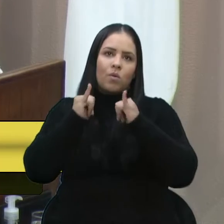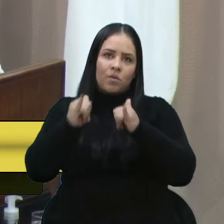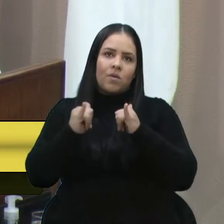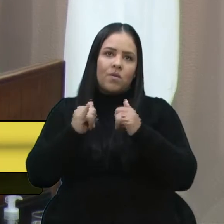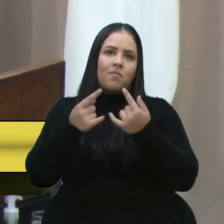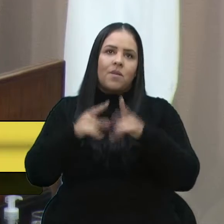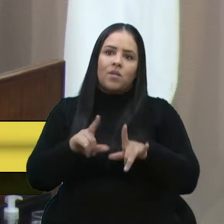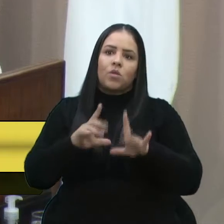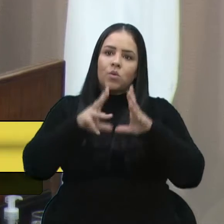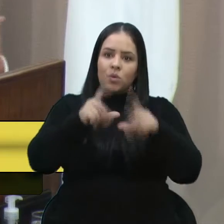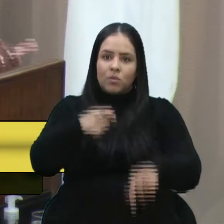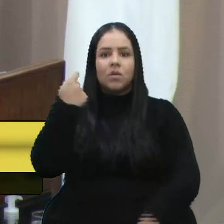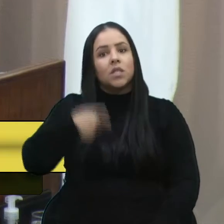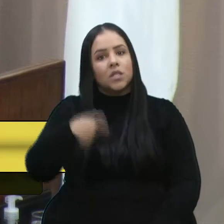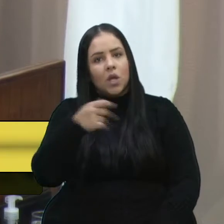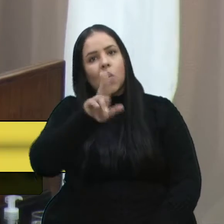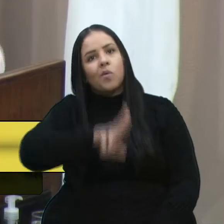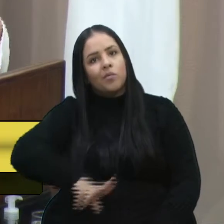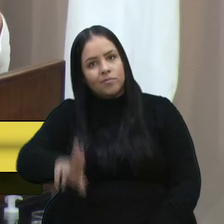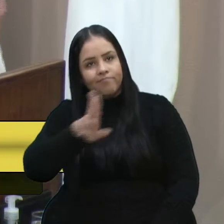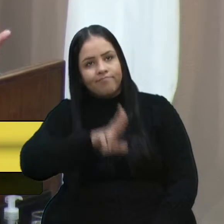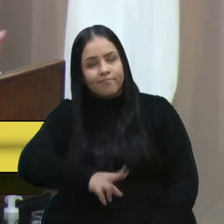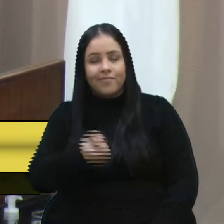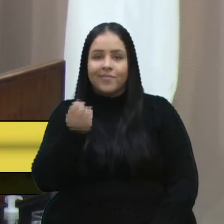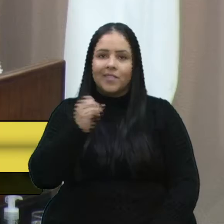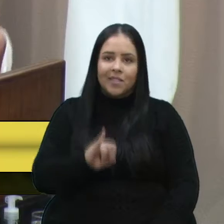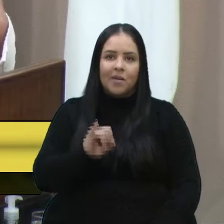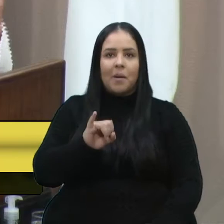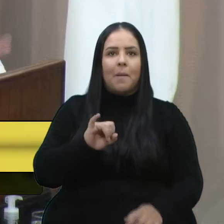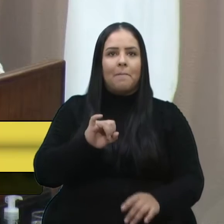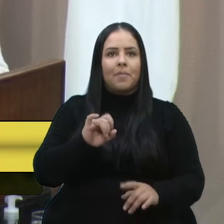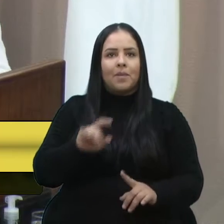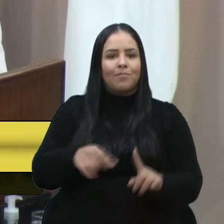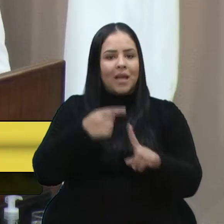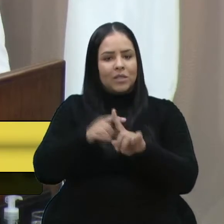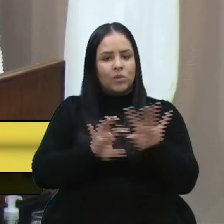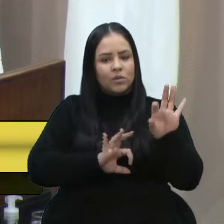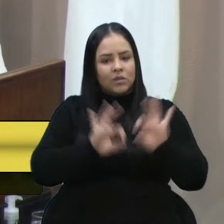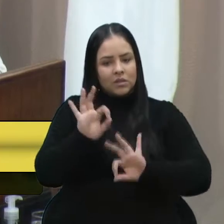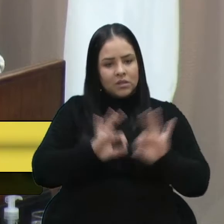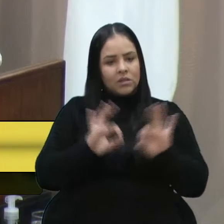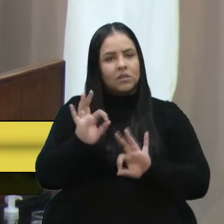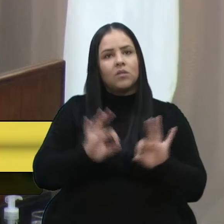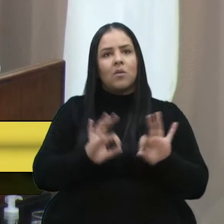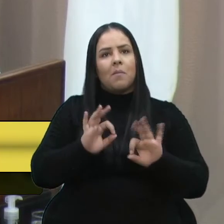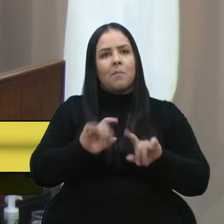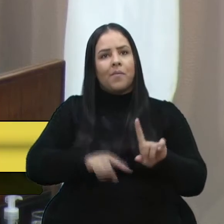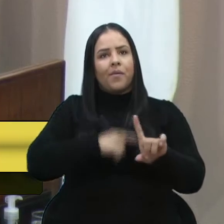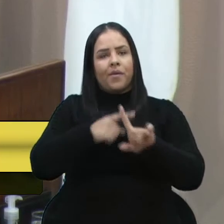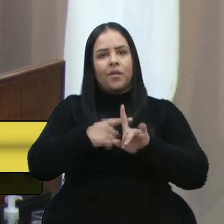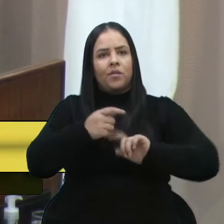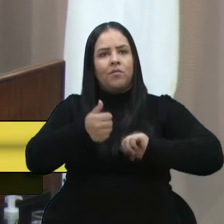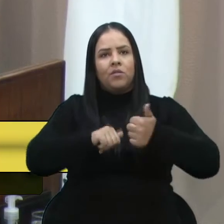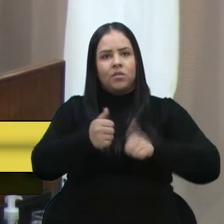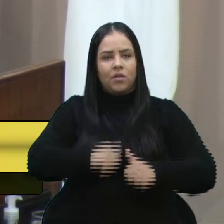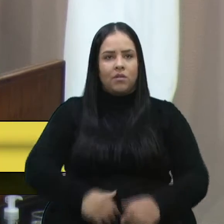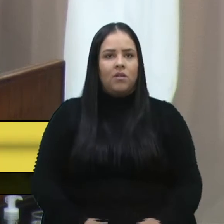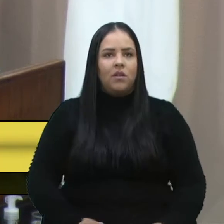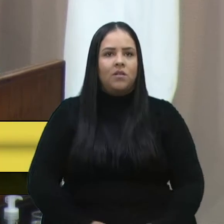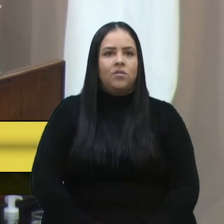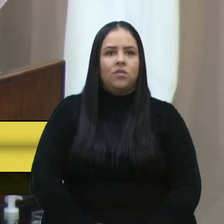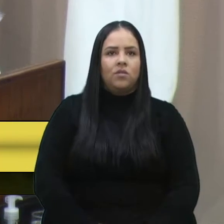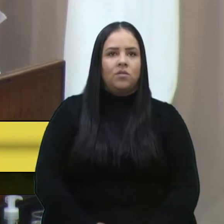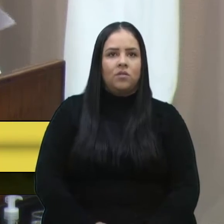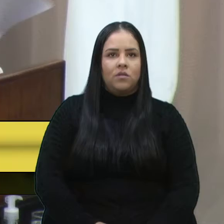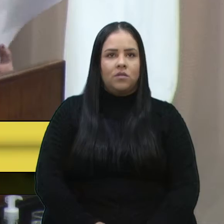por todo mundo se fosse um transporte mais adequado, com mais qualidade. Isso é um